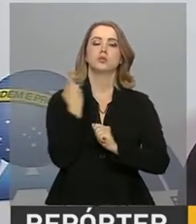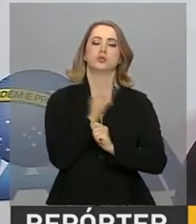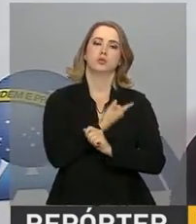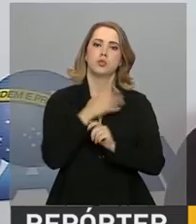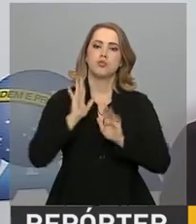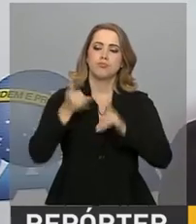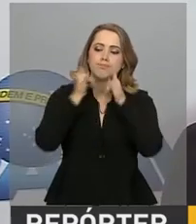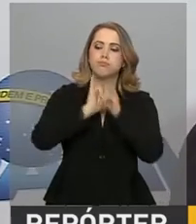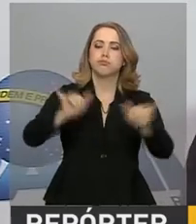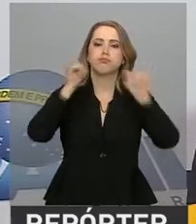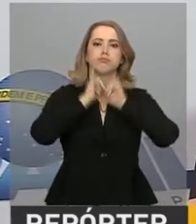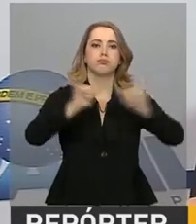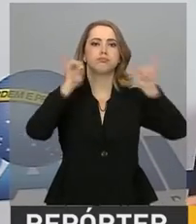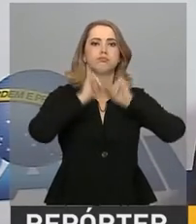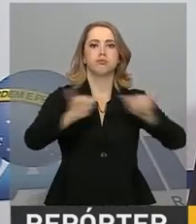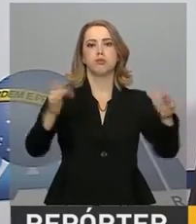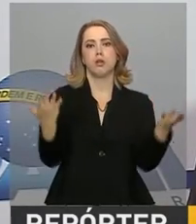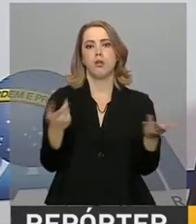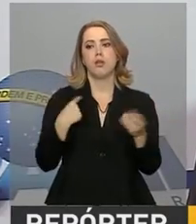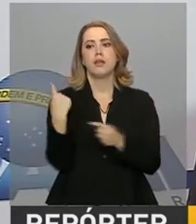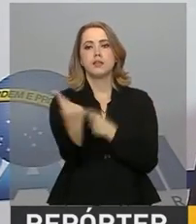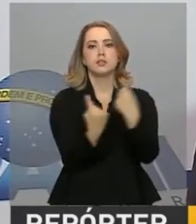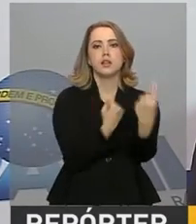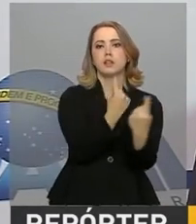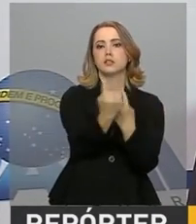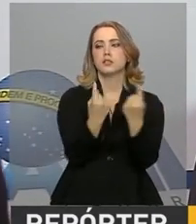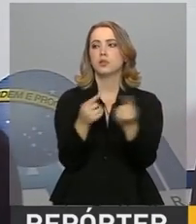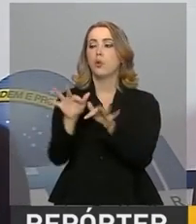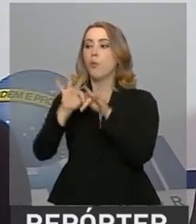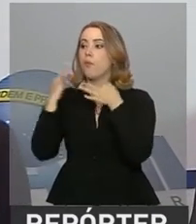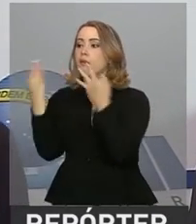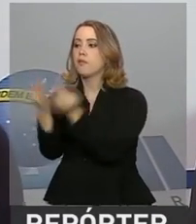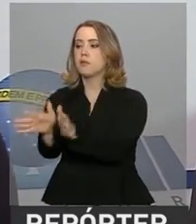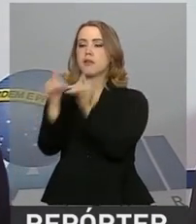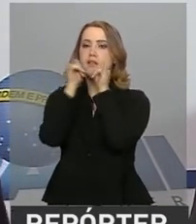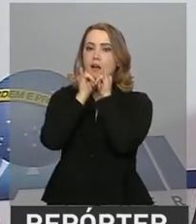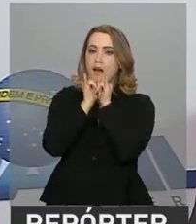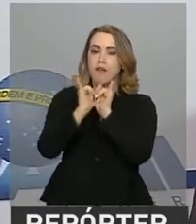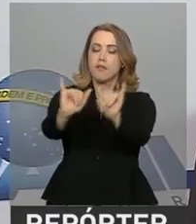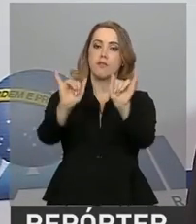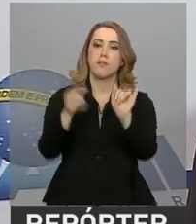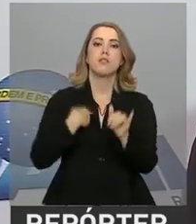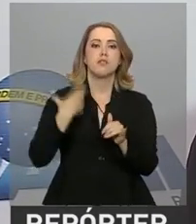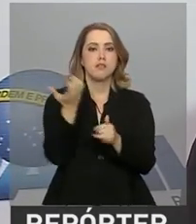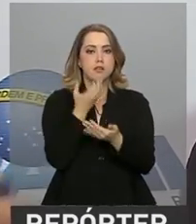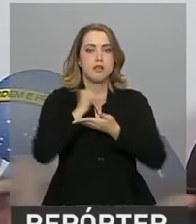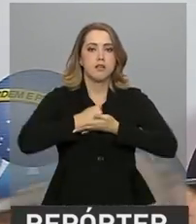essa campanha. Ou seja, que cada um leve para dentro de sua casa uma mensagem da doação e dessa importância.